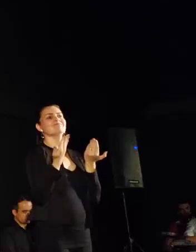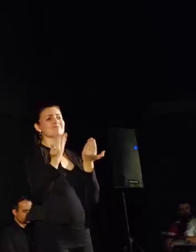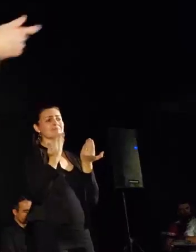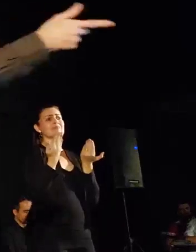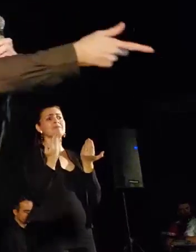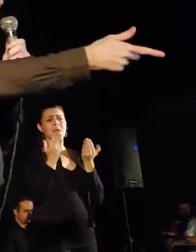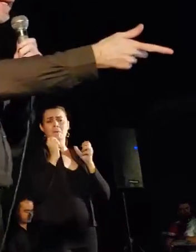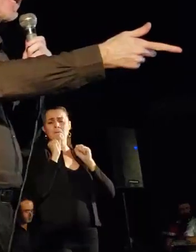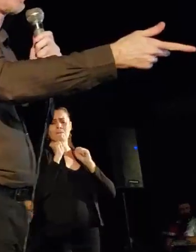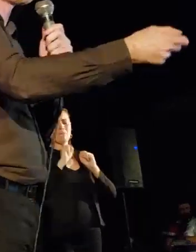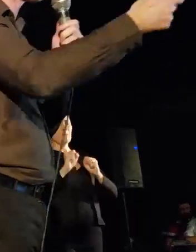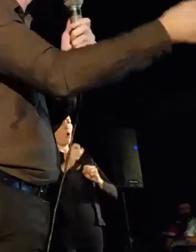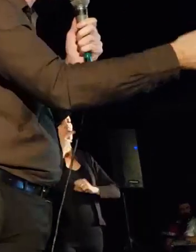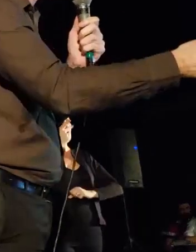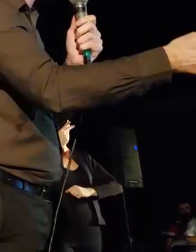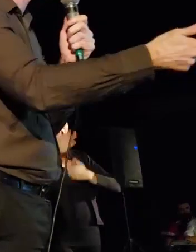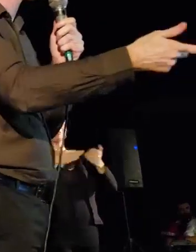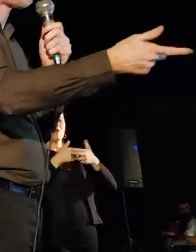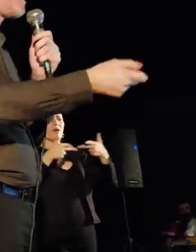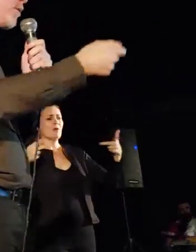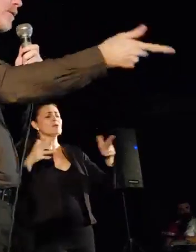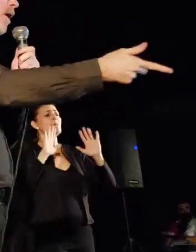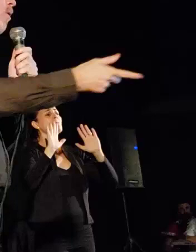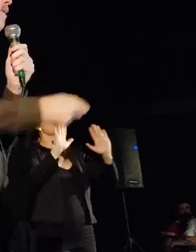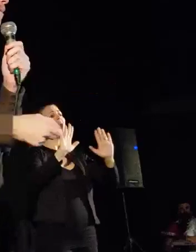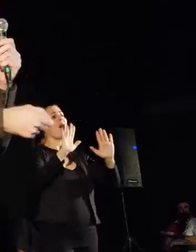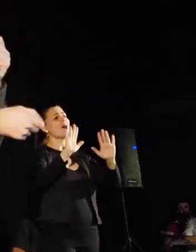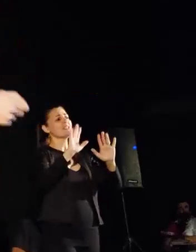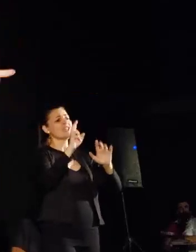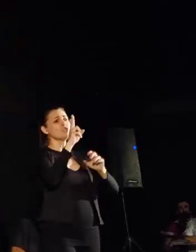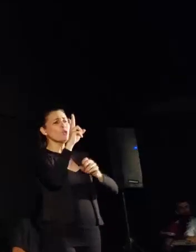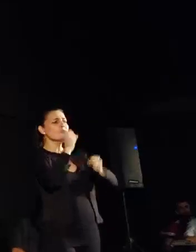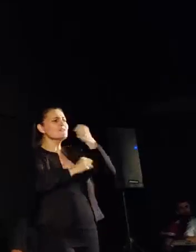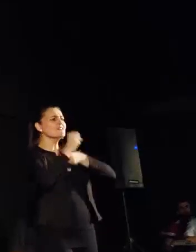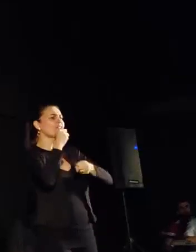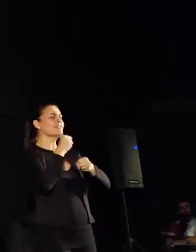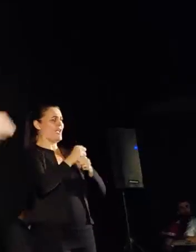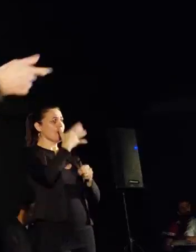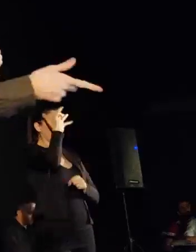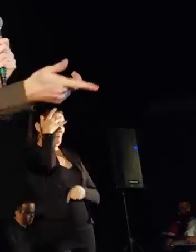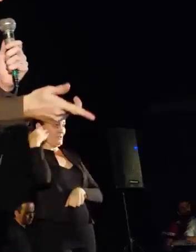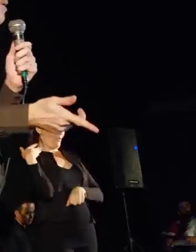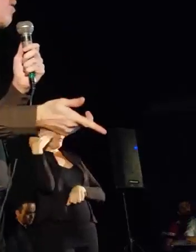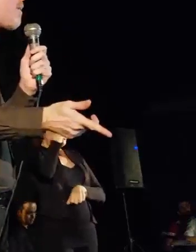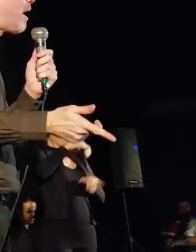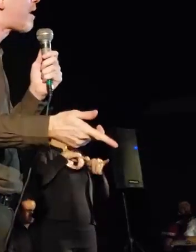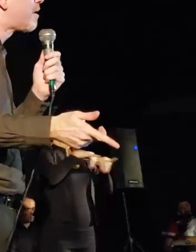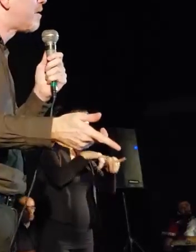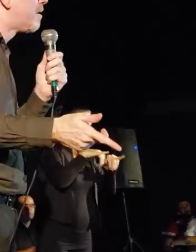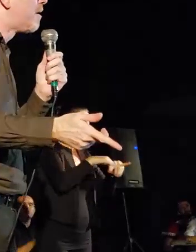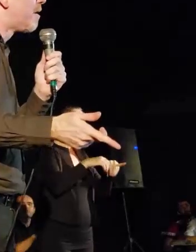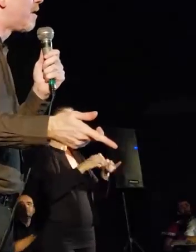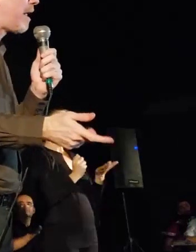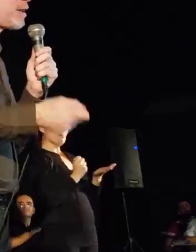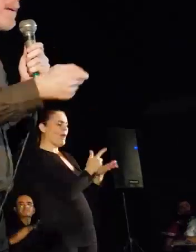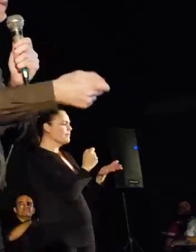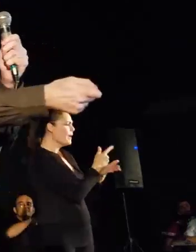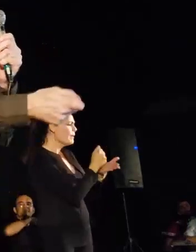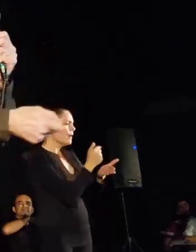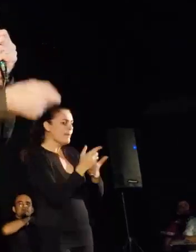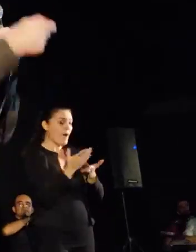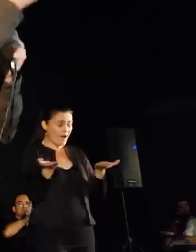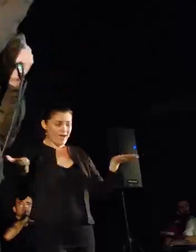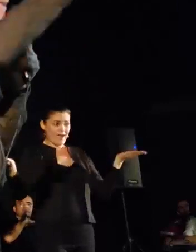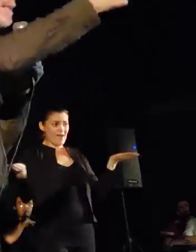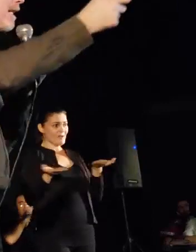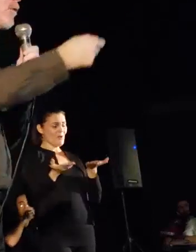elas percebem que elas vão no supermercado, elas iam no supermercado 2 anos atrás, elas conseguem comprar uma coisa, agora elas vão no supermercado, elas não conseguem mais comprar. Elas